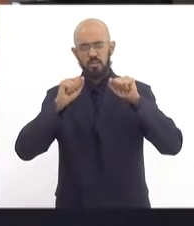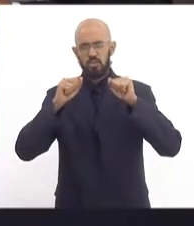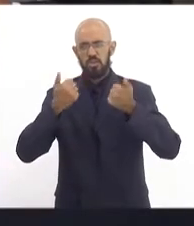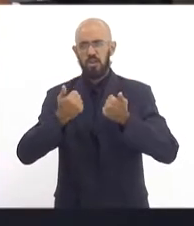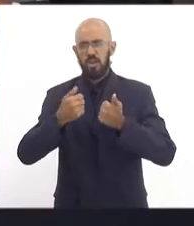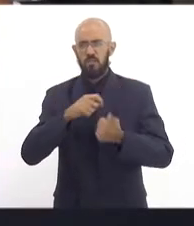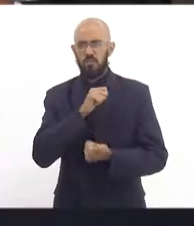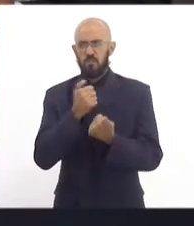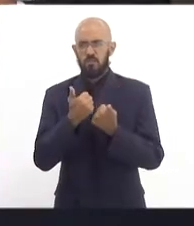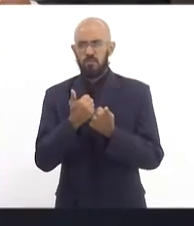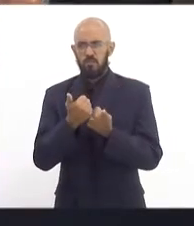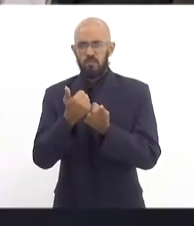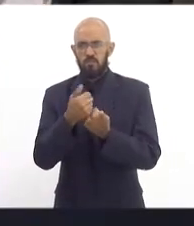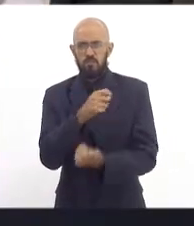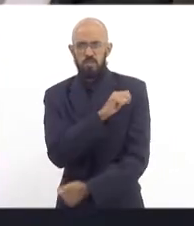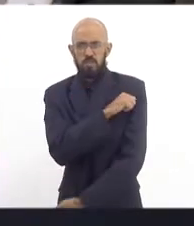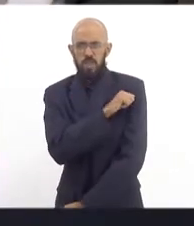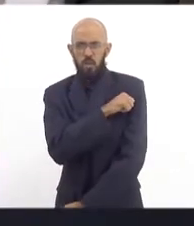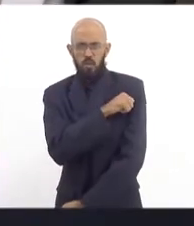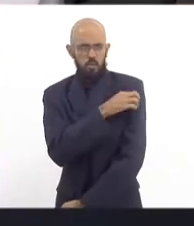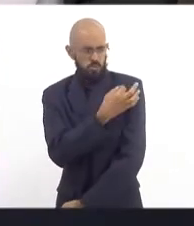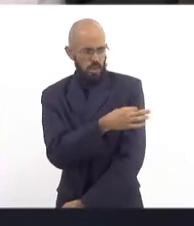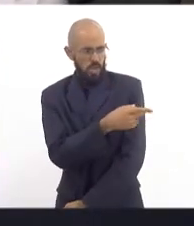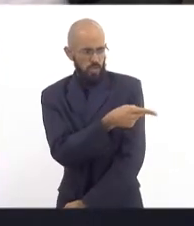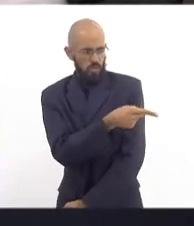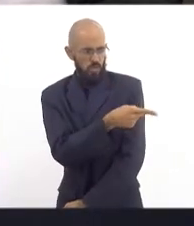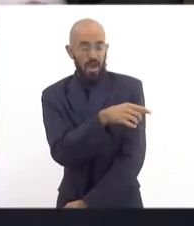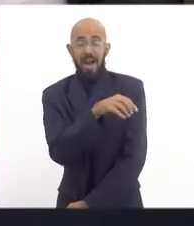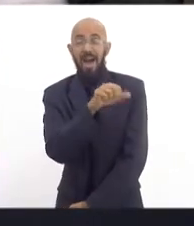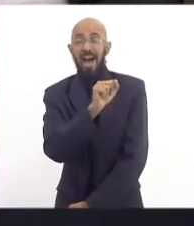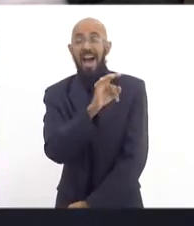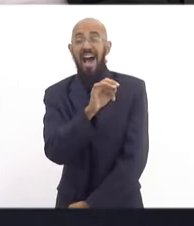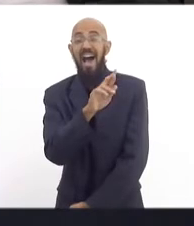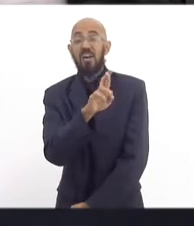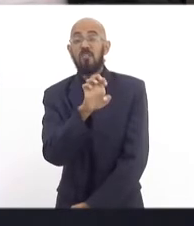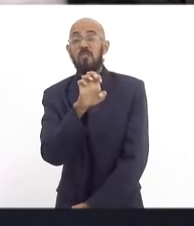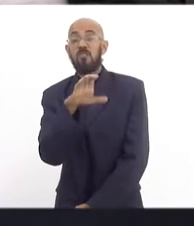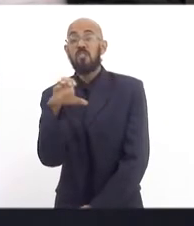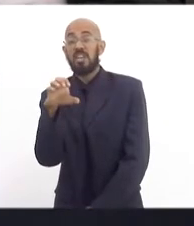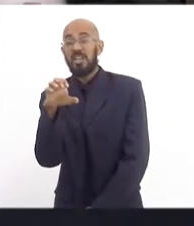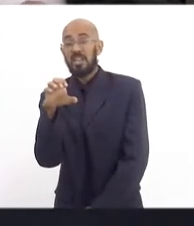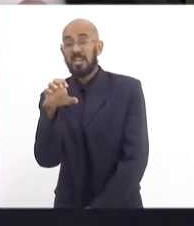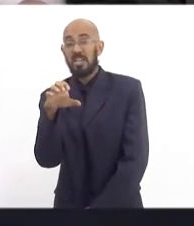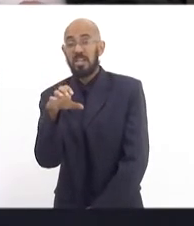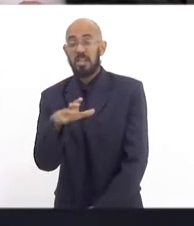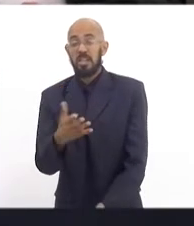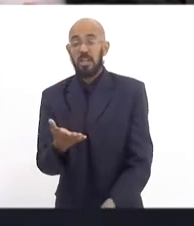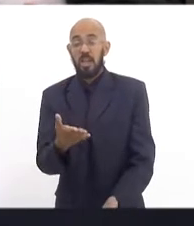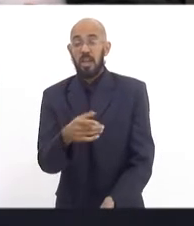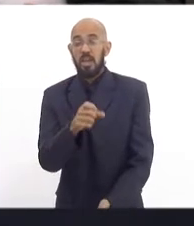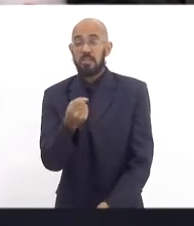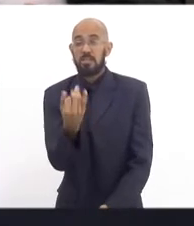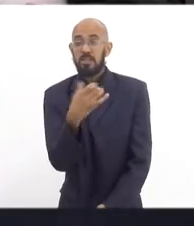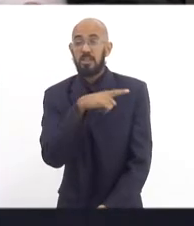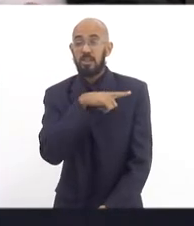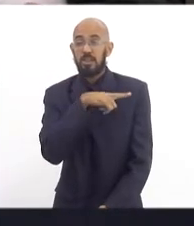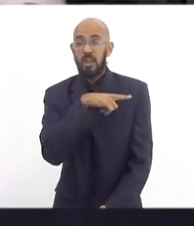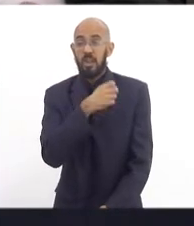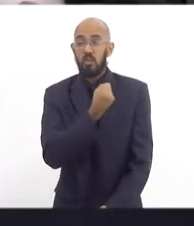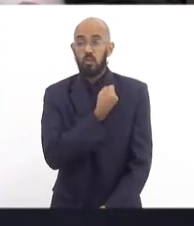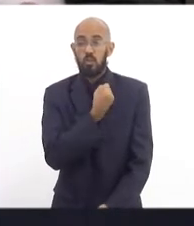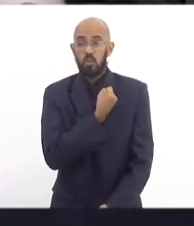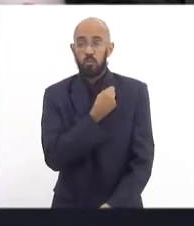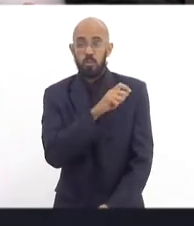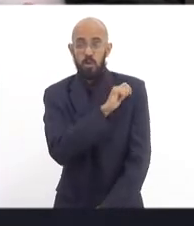isso quando você bota a a free é auditor fiscal quando tem número é uma auditoria